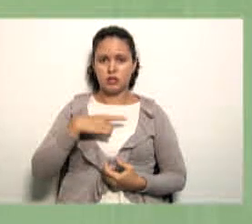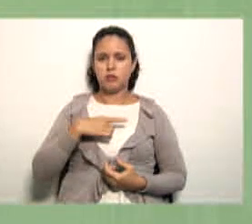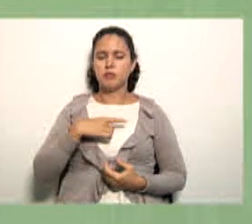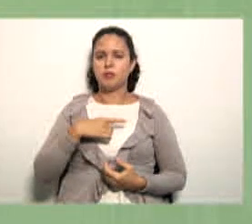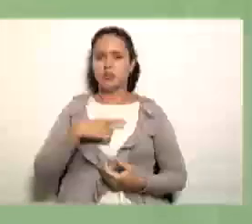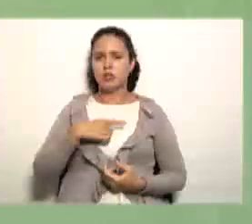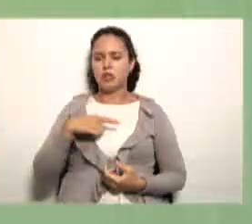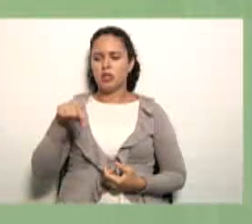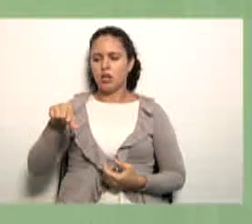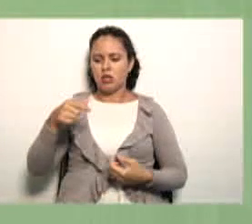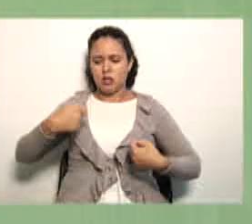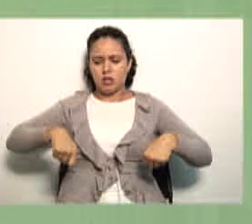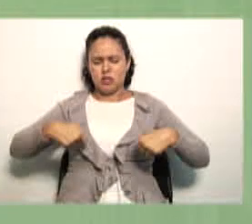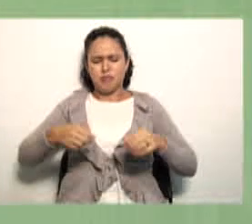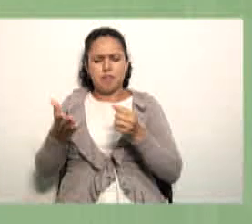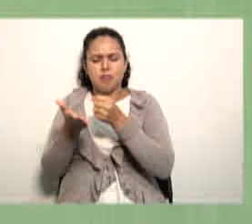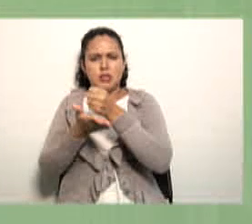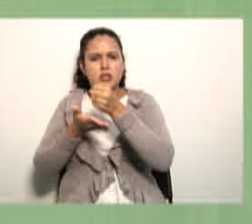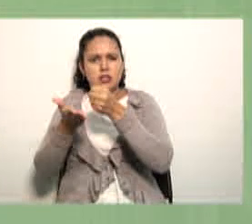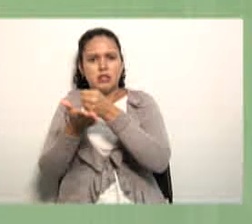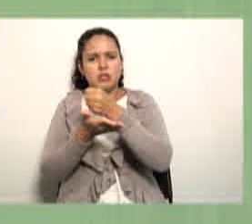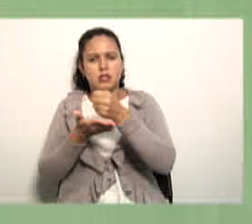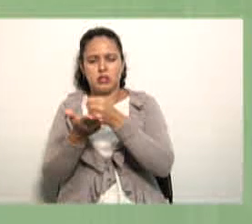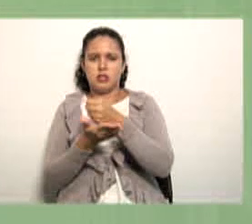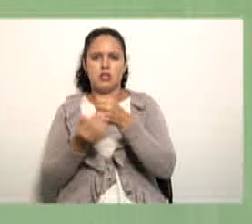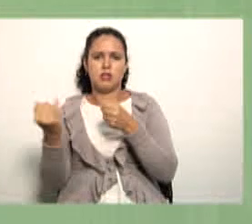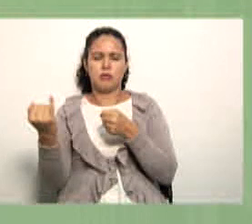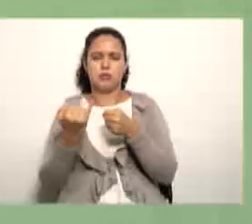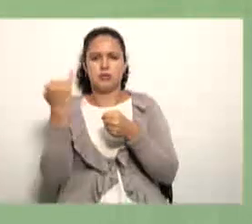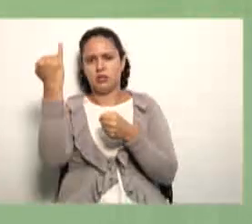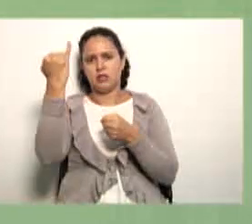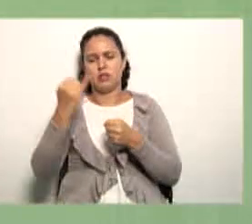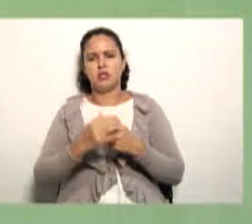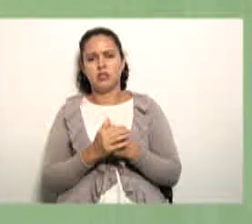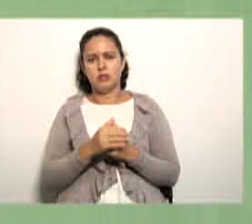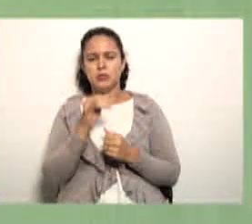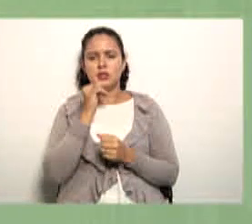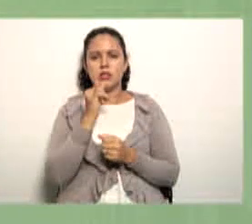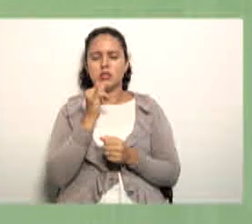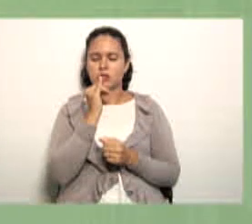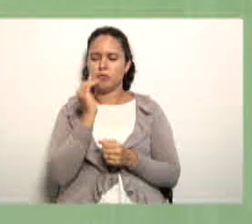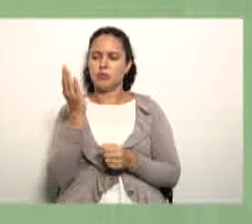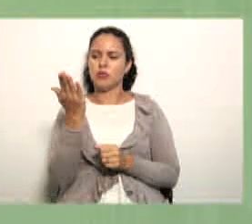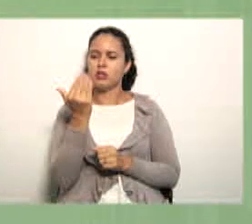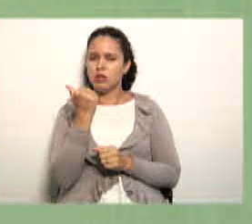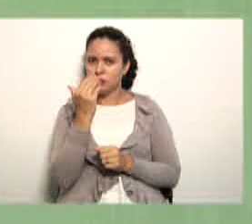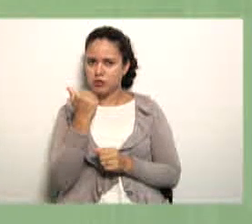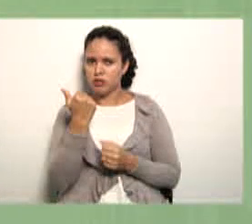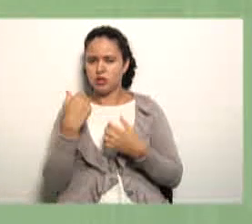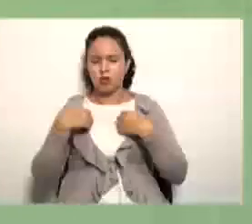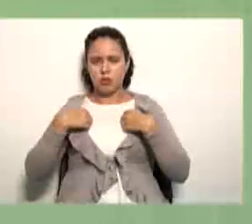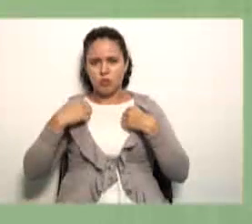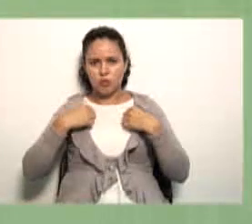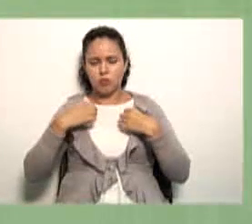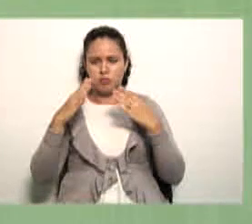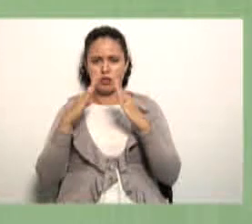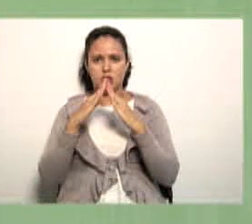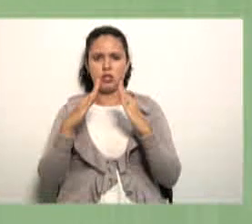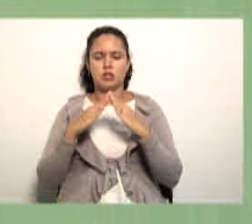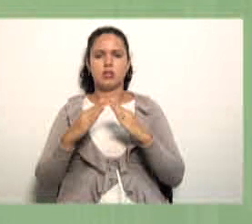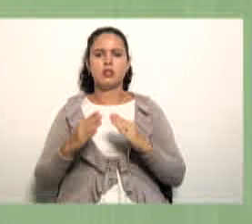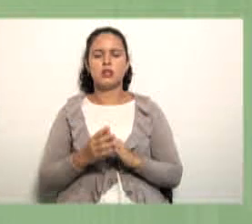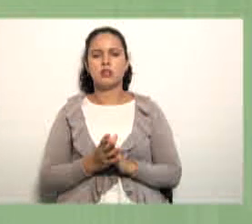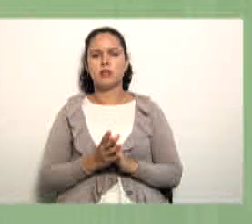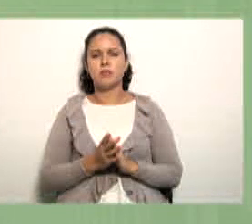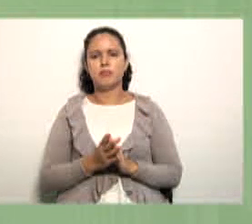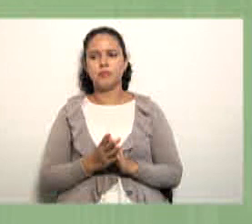necessidades elementares. E ele chama essas necessidades elementares, por exemplo, ele exemplifica alimentação, vestuário, moradia. E aí ele fala